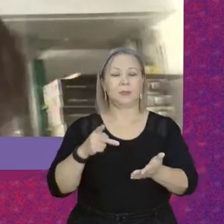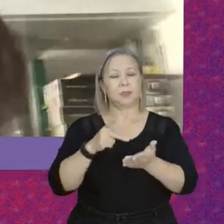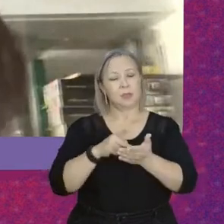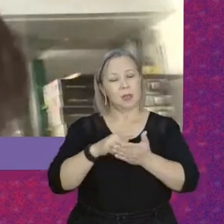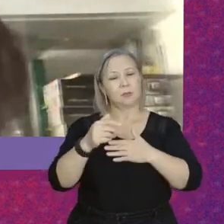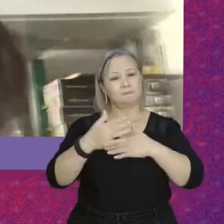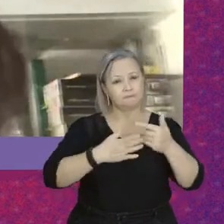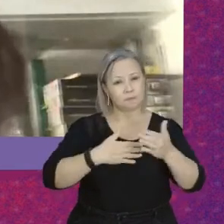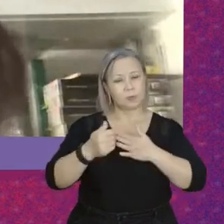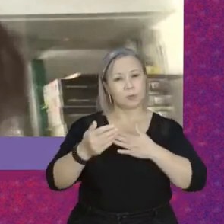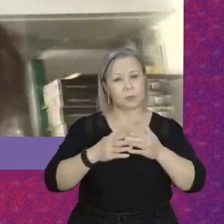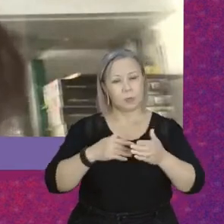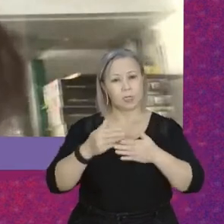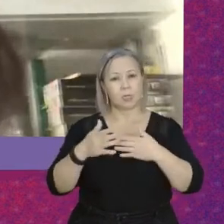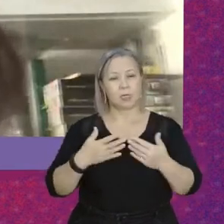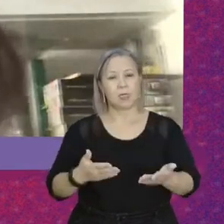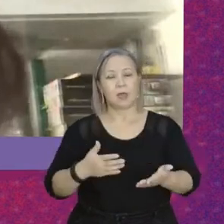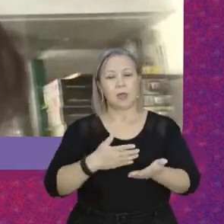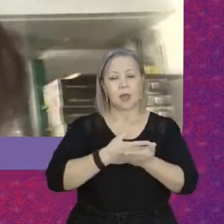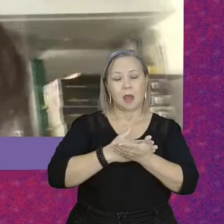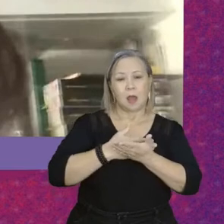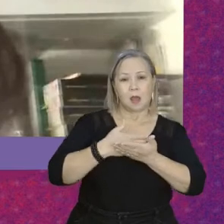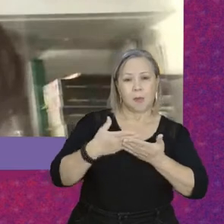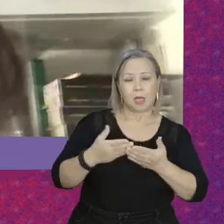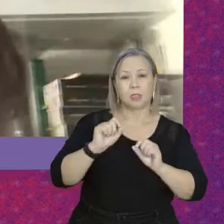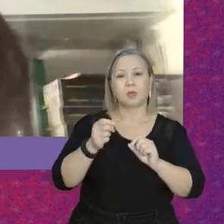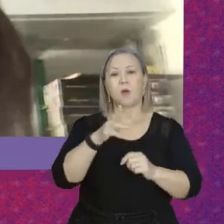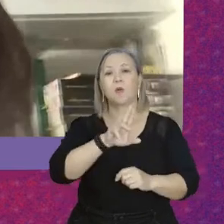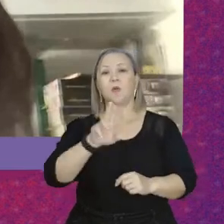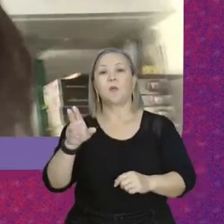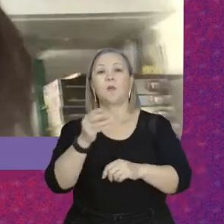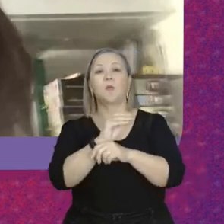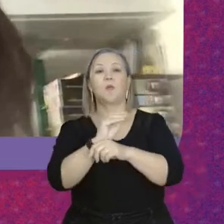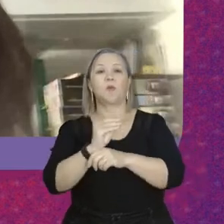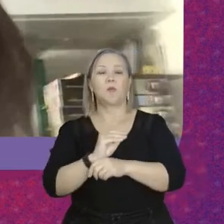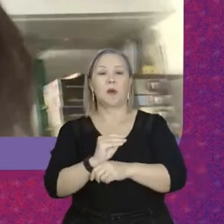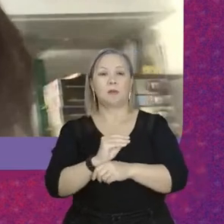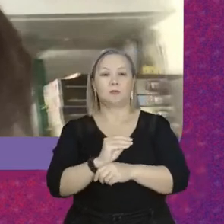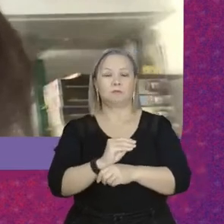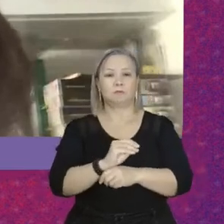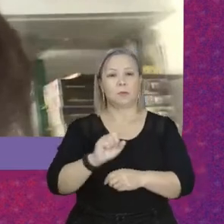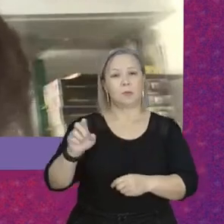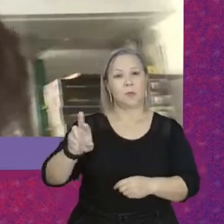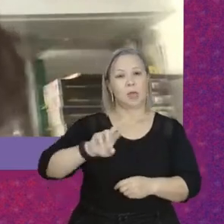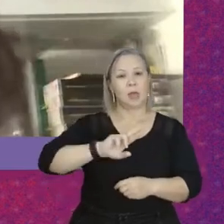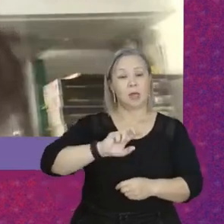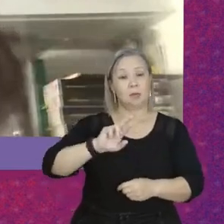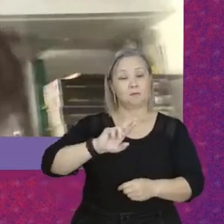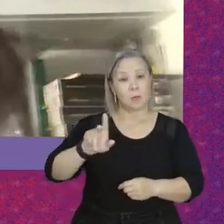melhor dizendo, a partir do que ela chama de cuidado indireto.